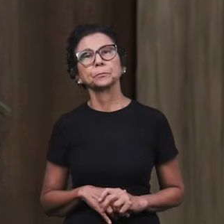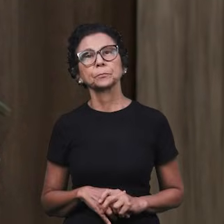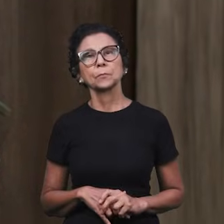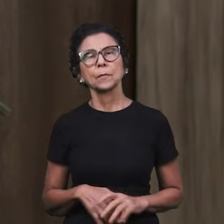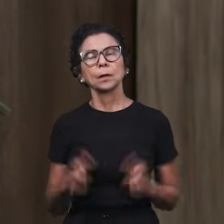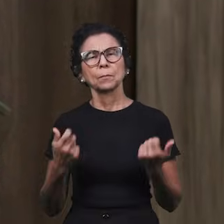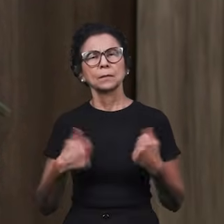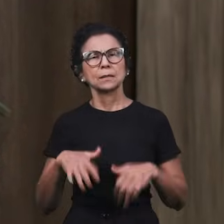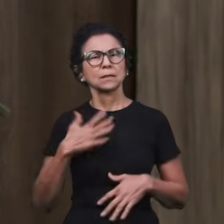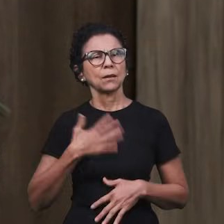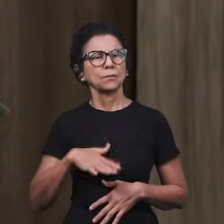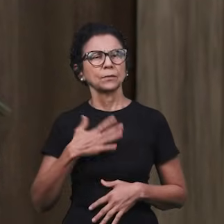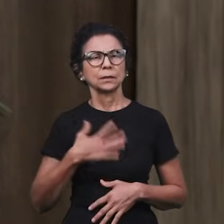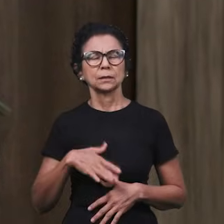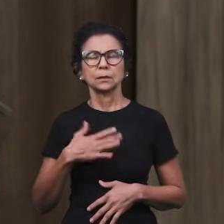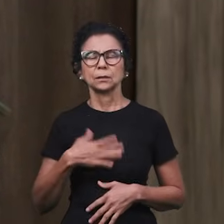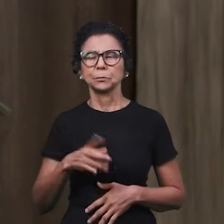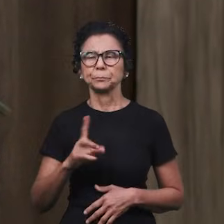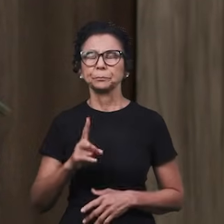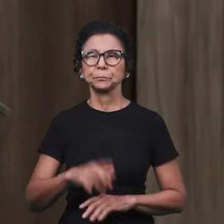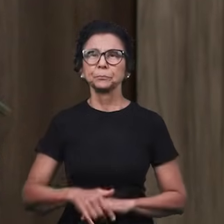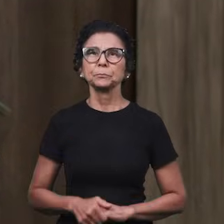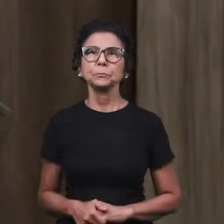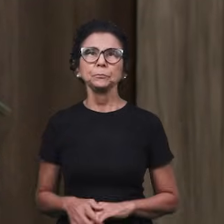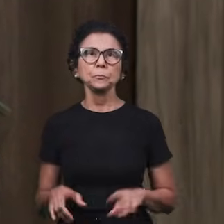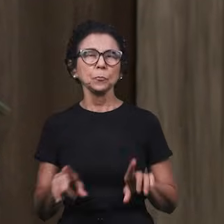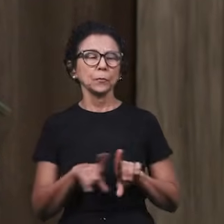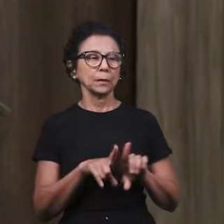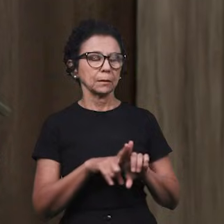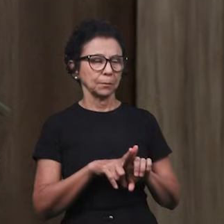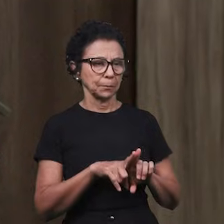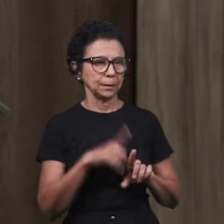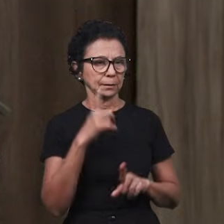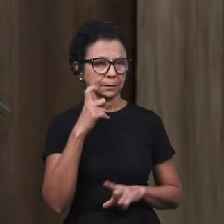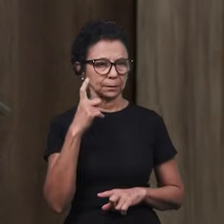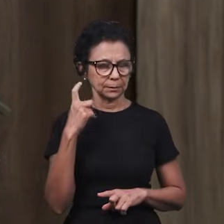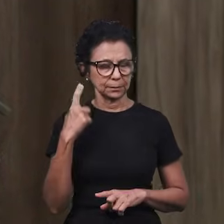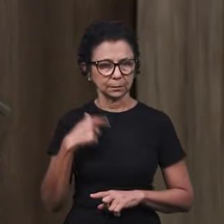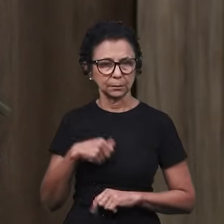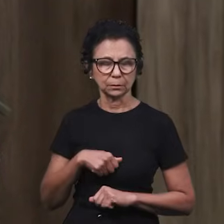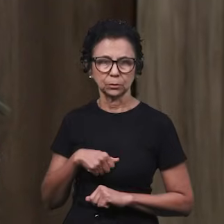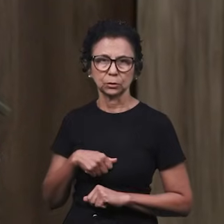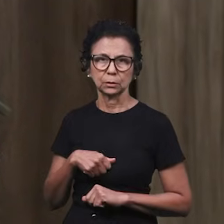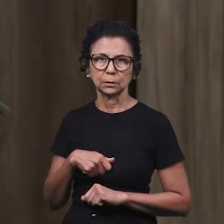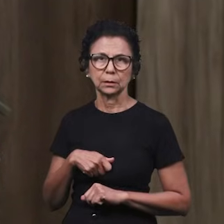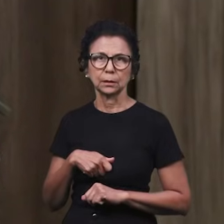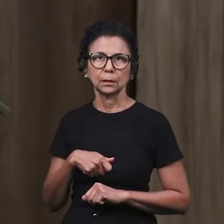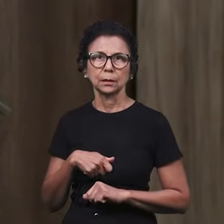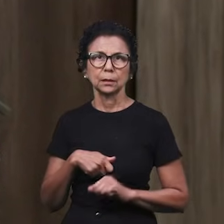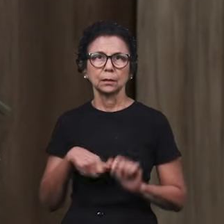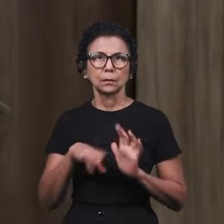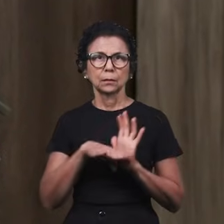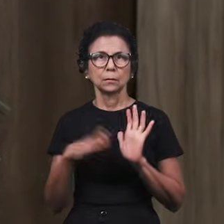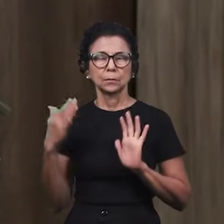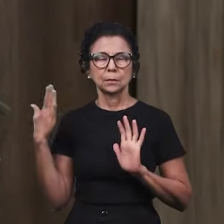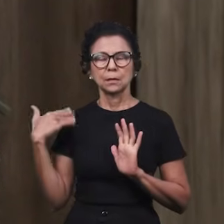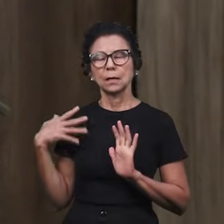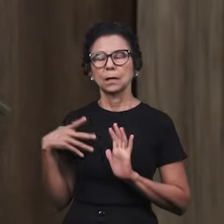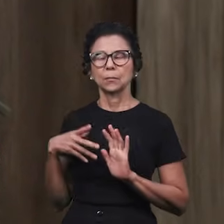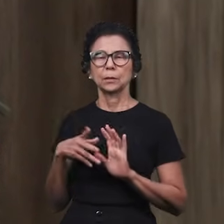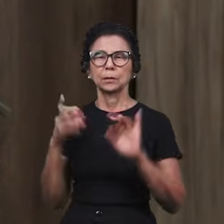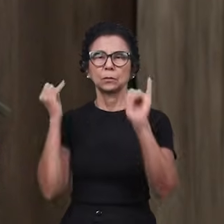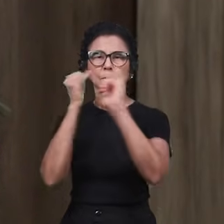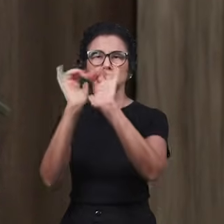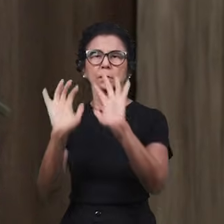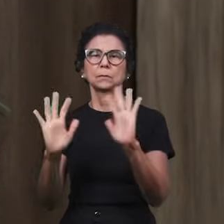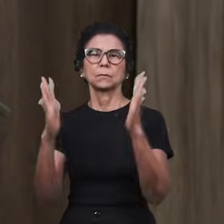a se envolver. Uma coisa que a Amável trouxe no episódio passado, que a gente estava falando sobre trombetas, da gente viver a obra, né? E aí,